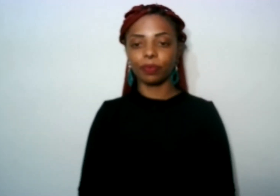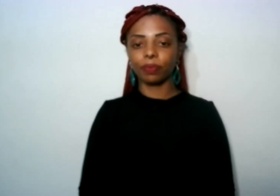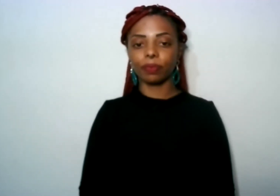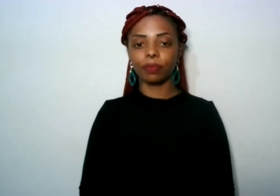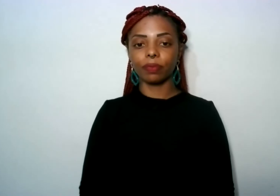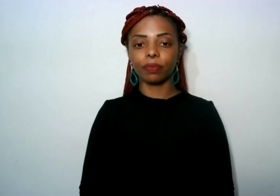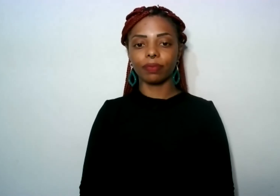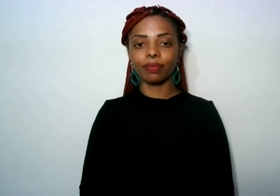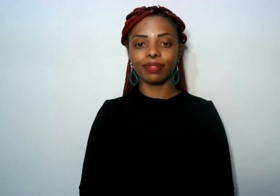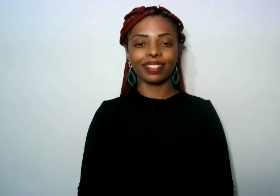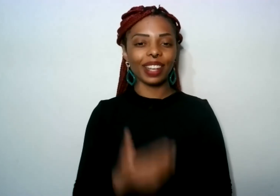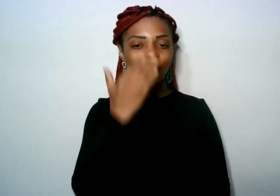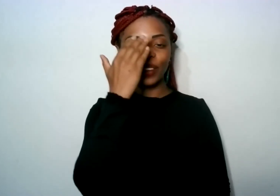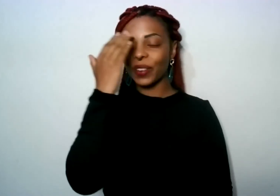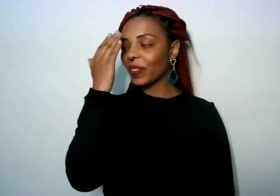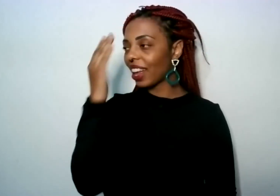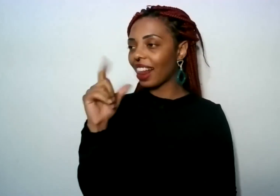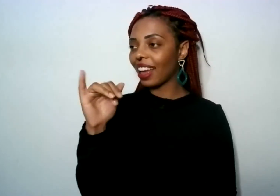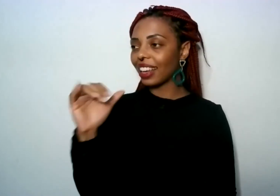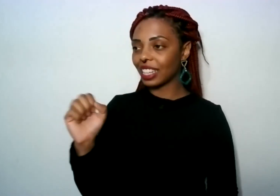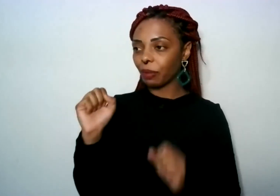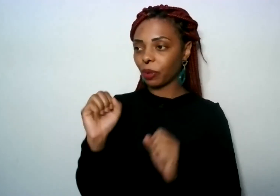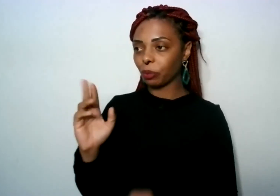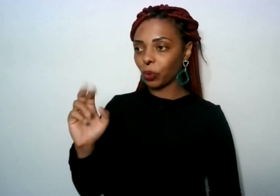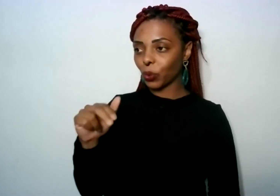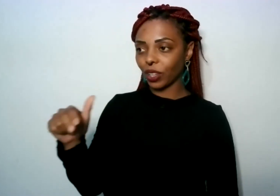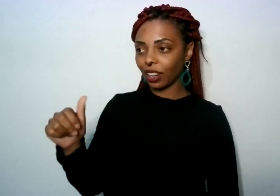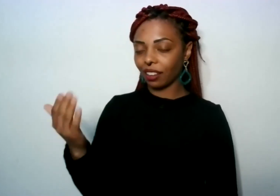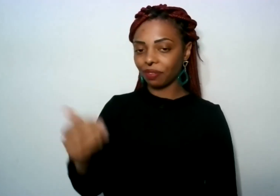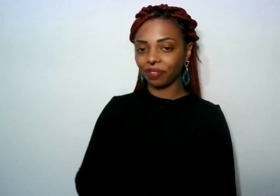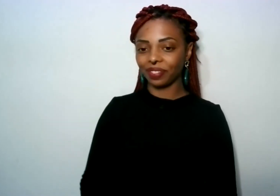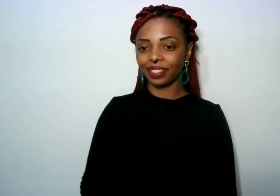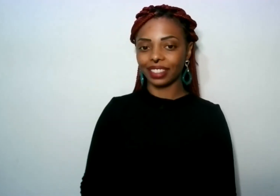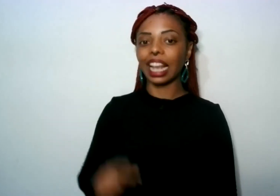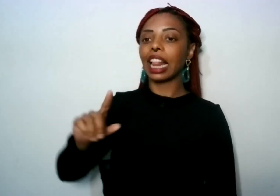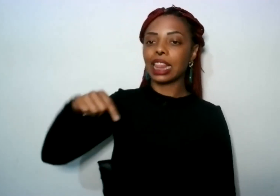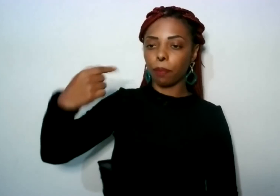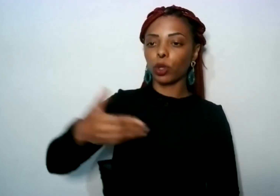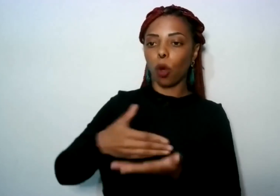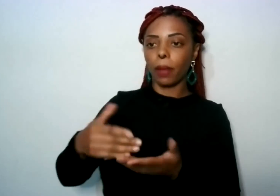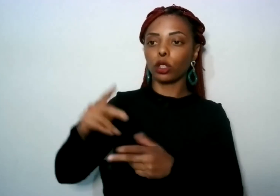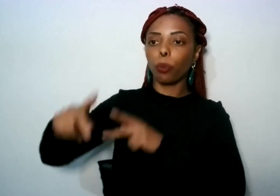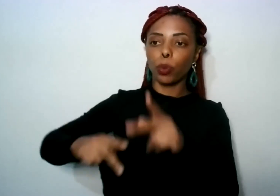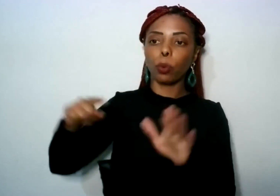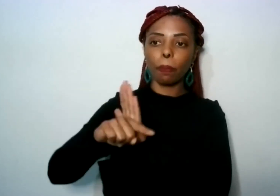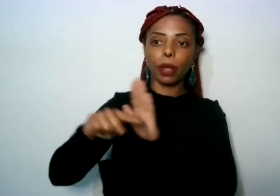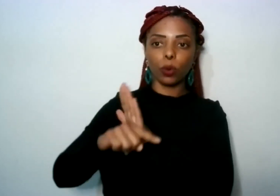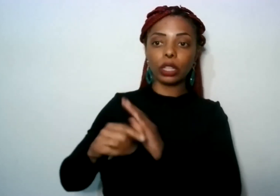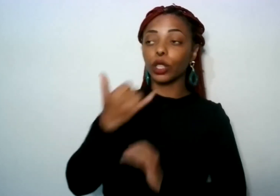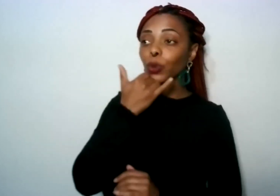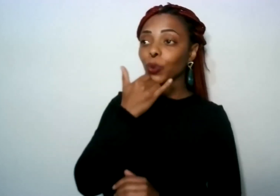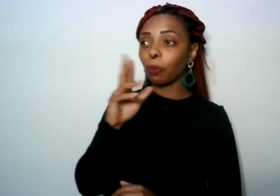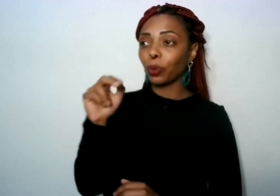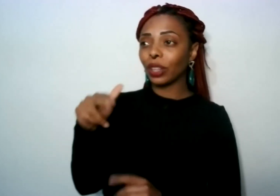Obrigada Laís vou passar para Bruna para depois então passarmos para as perguntas dos ouvintes desculpa Bruna te cortei